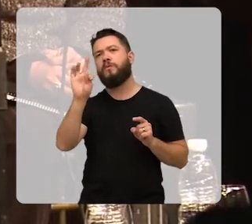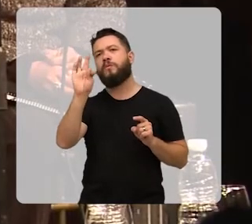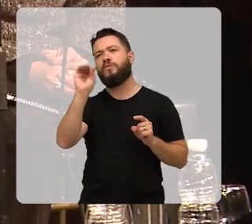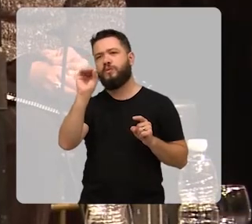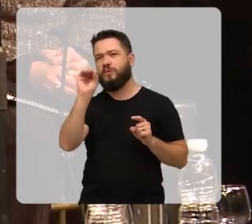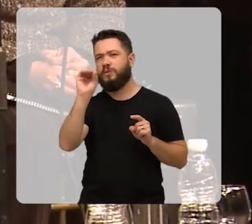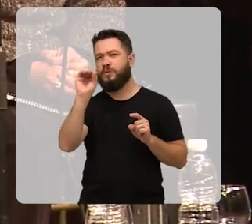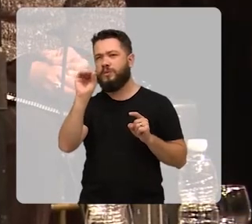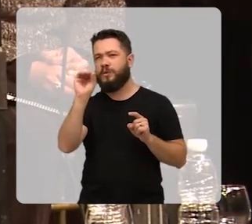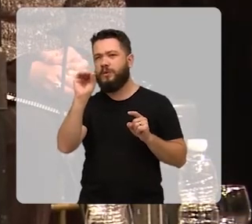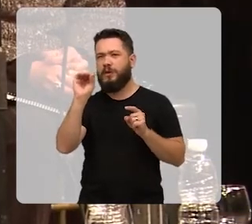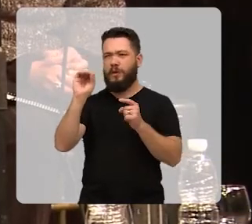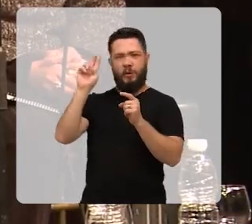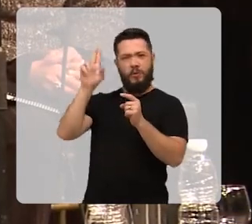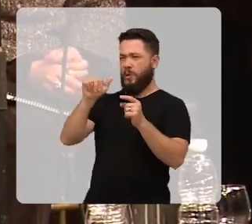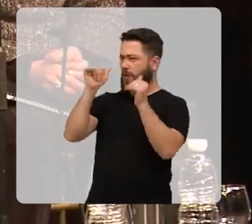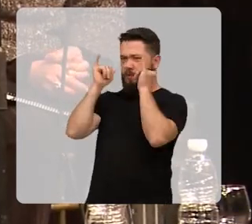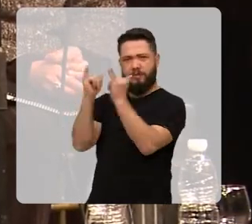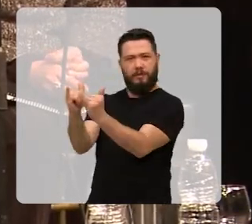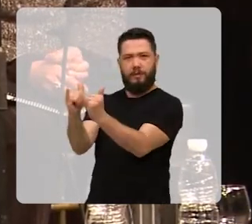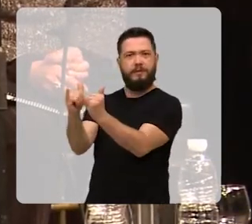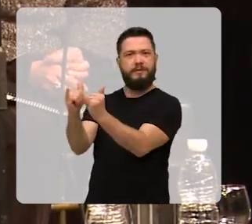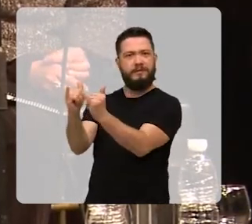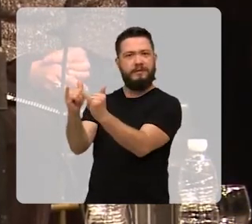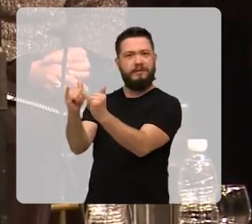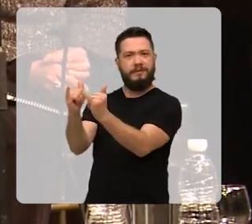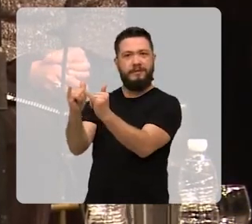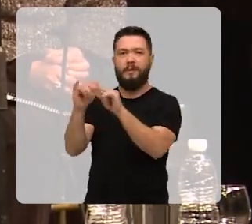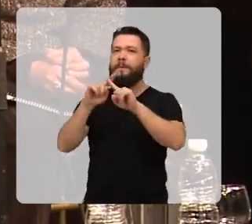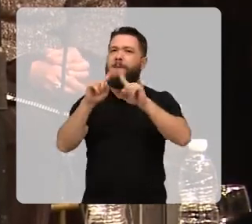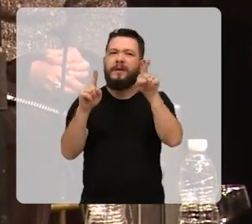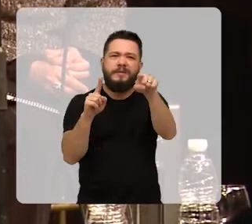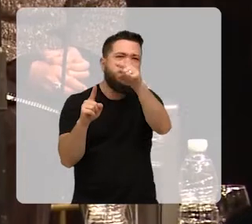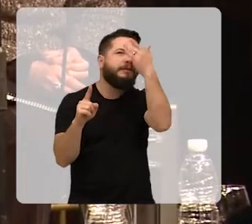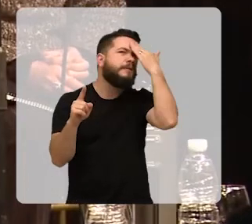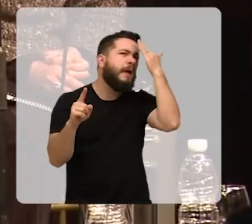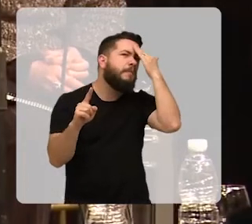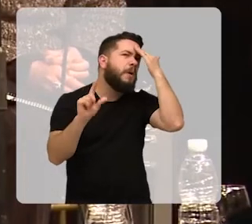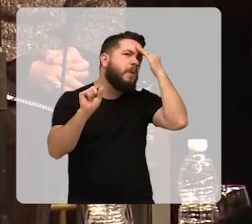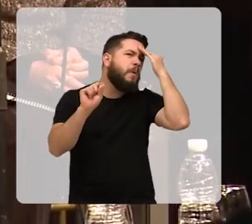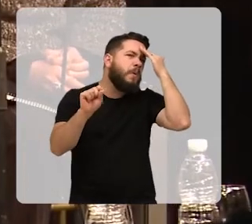dizer isso. Não tem cabelo no mundo, não. Então, falar.